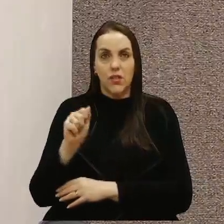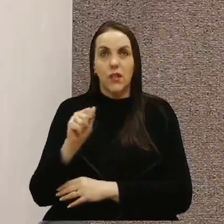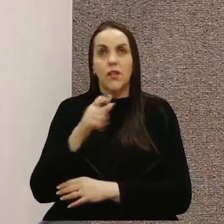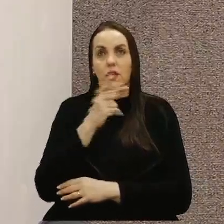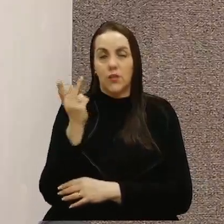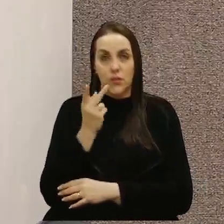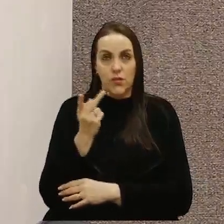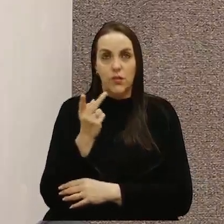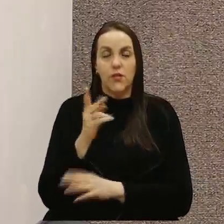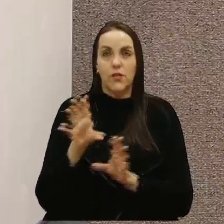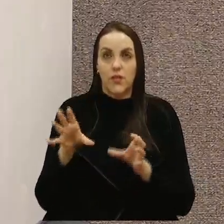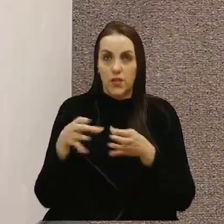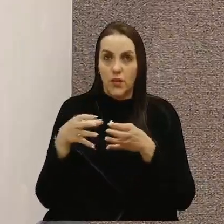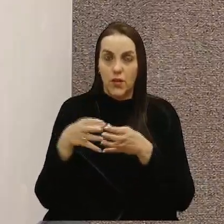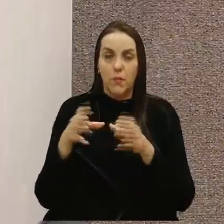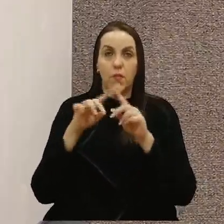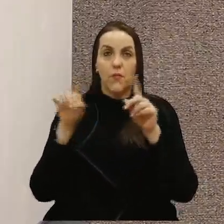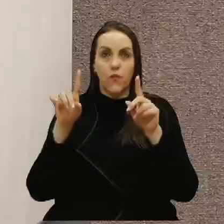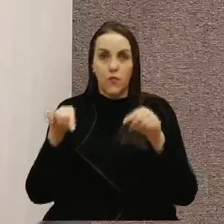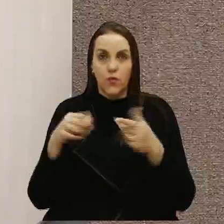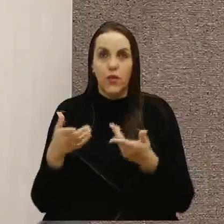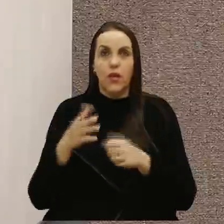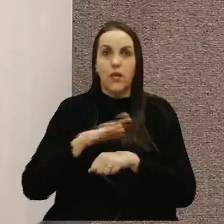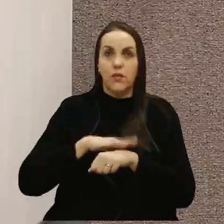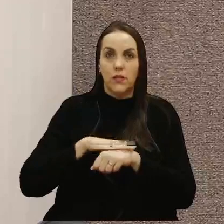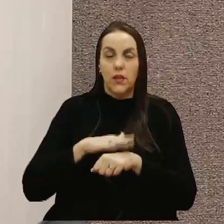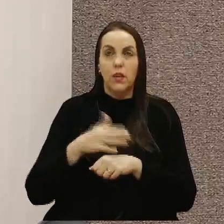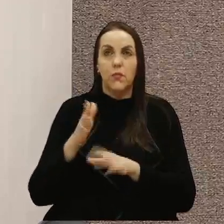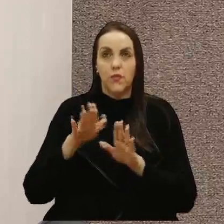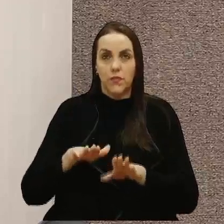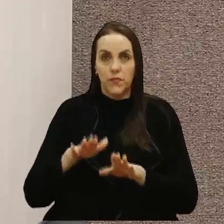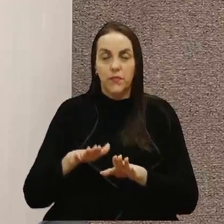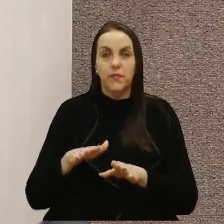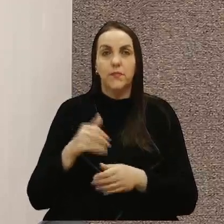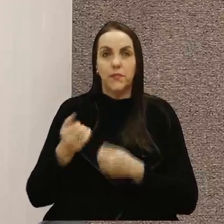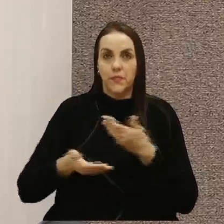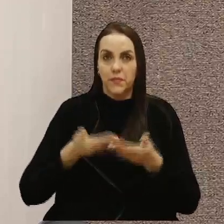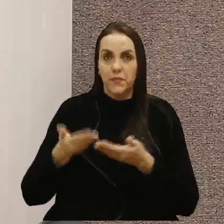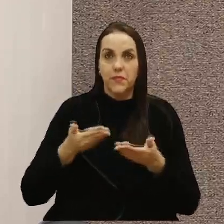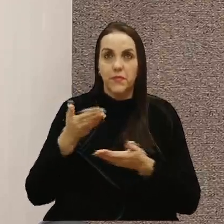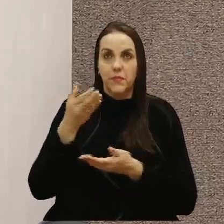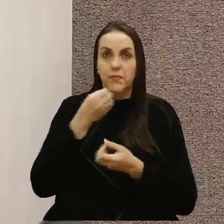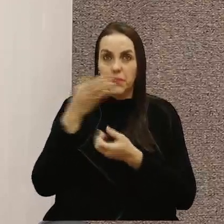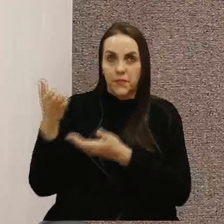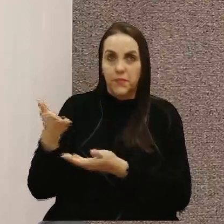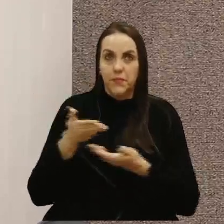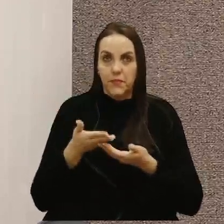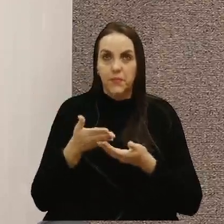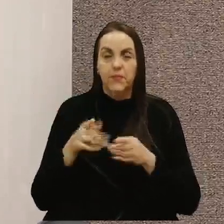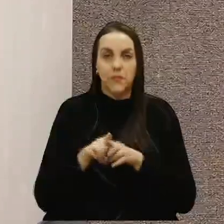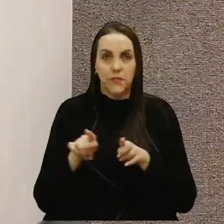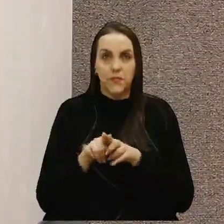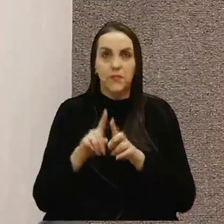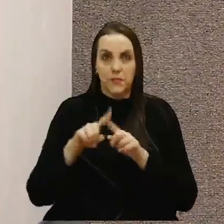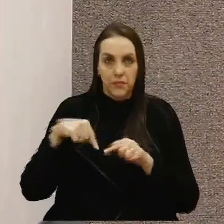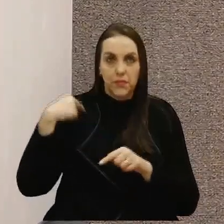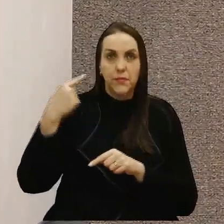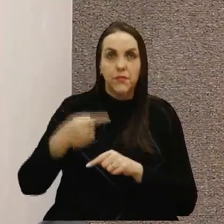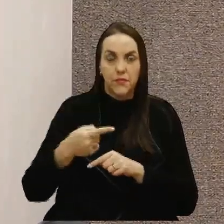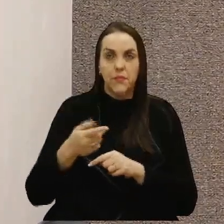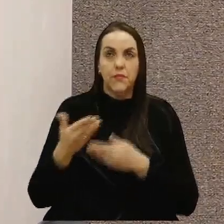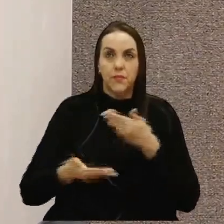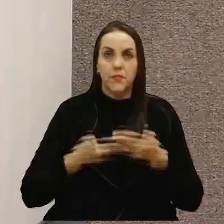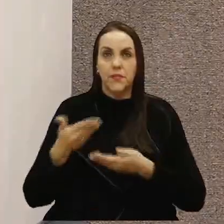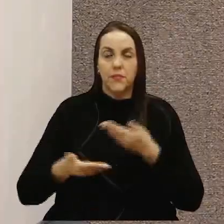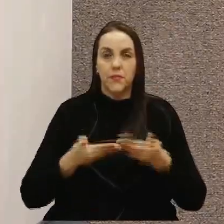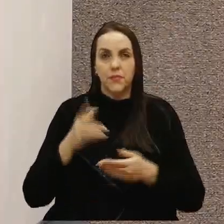Cláudio, a toda a equipe, os demais funcionários, pelo tempo que nos serviram aqui nessa cantina, e as boas-vindas também àqueles que virão agora e irão nos atender